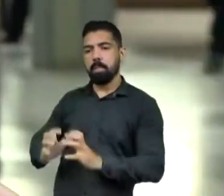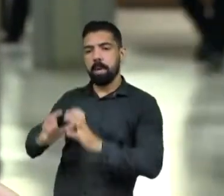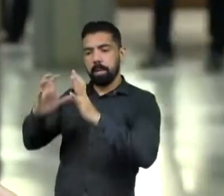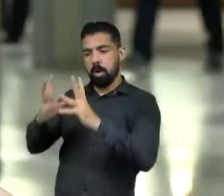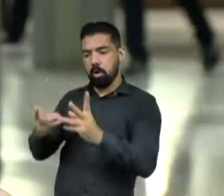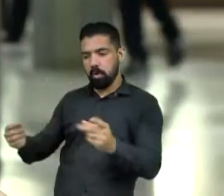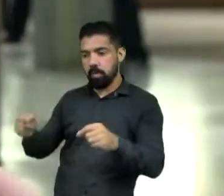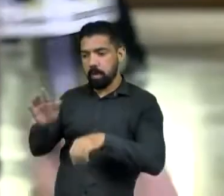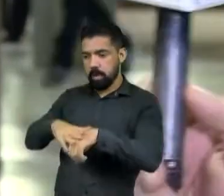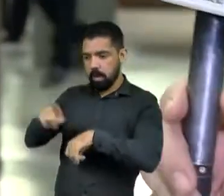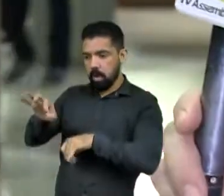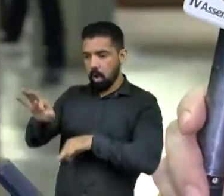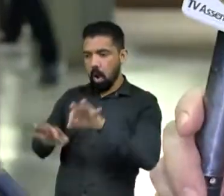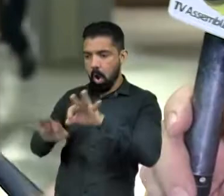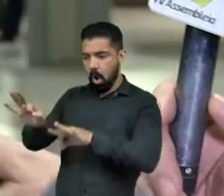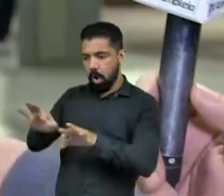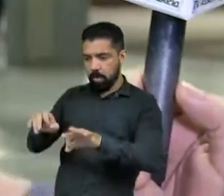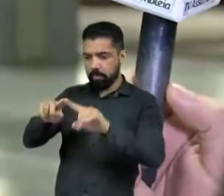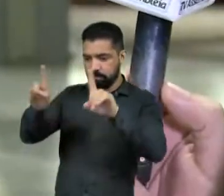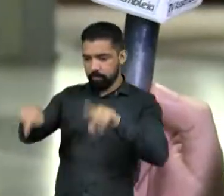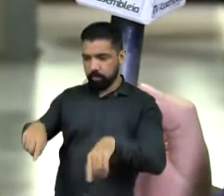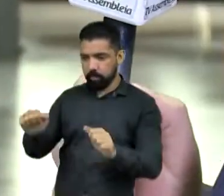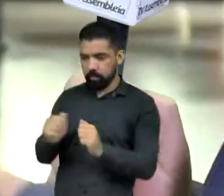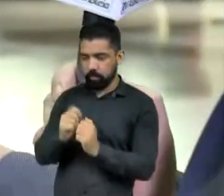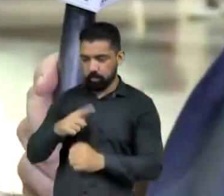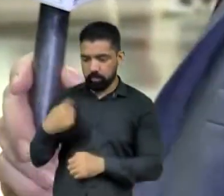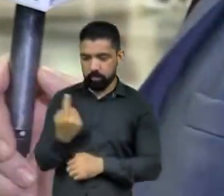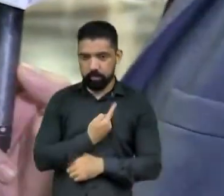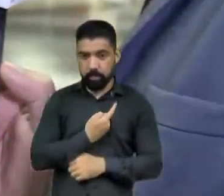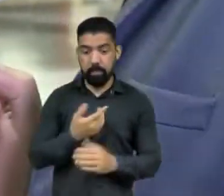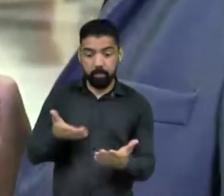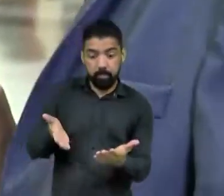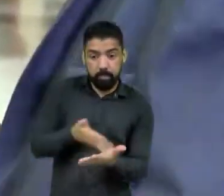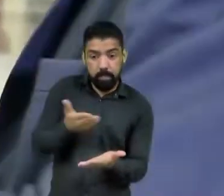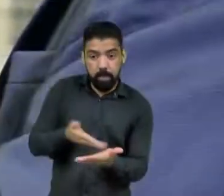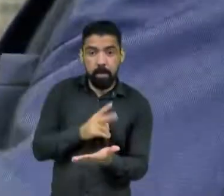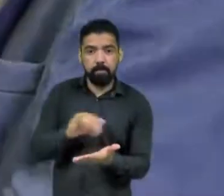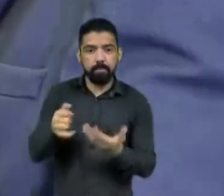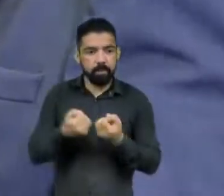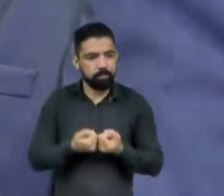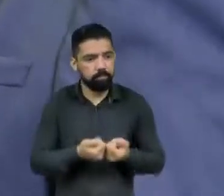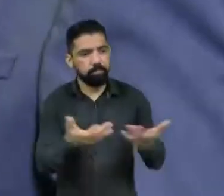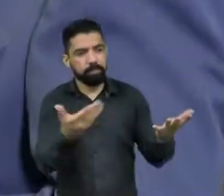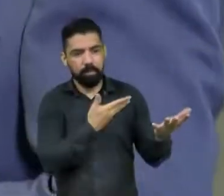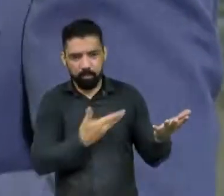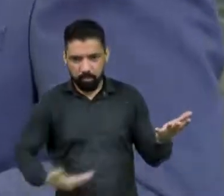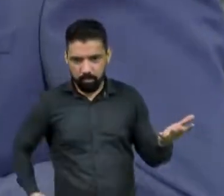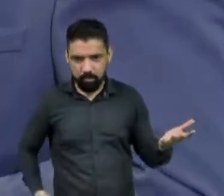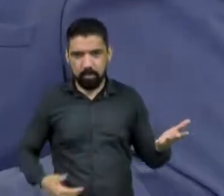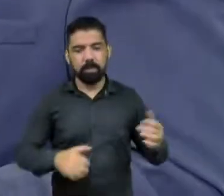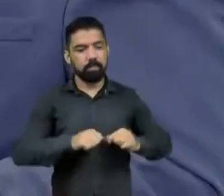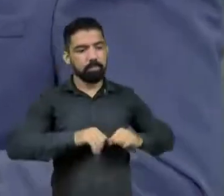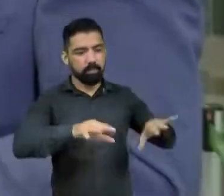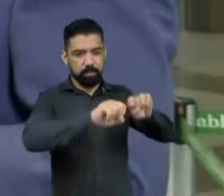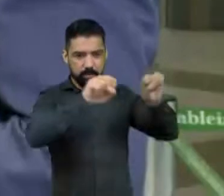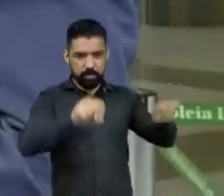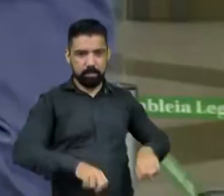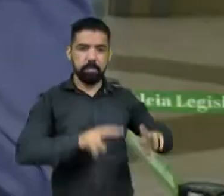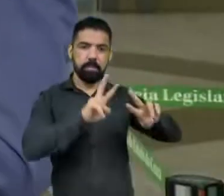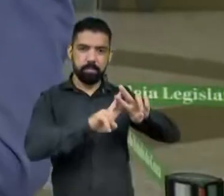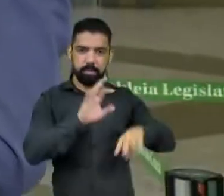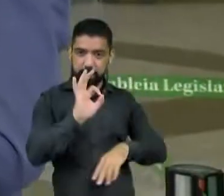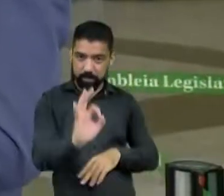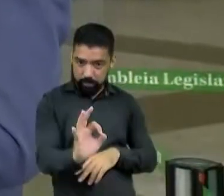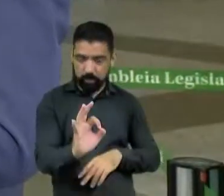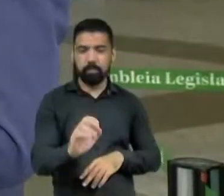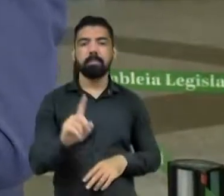campanha conosco. Que maravilha. Aí depois os livros serão distribuídos para o governo e assim para o sistema prisional do Estado. Isso. De acordo